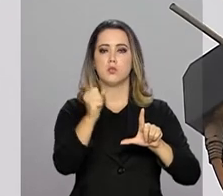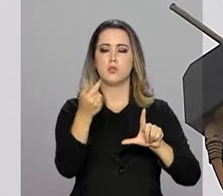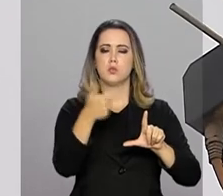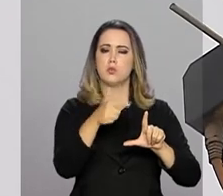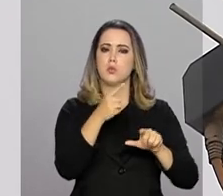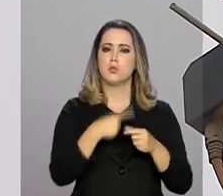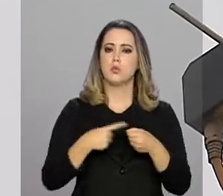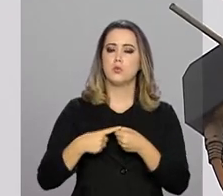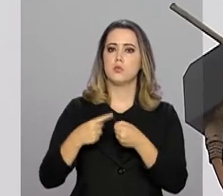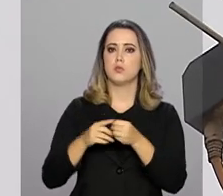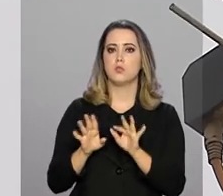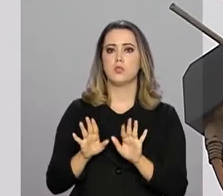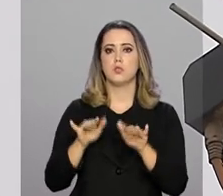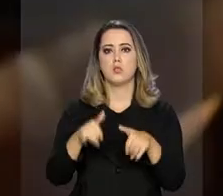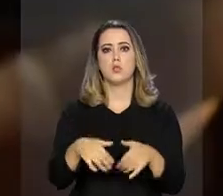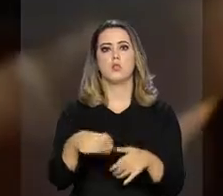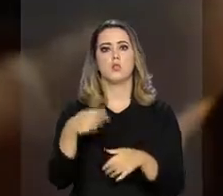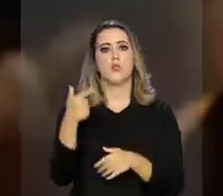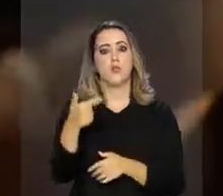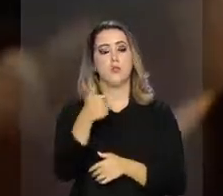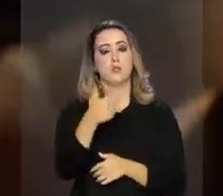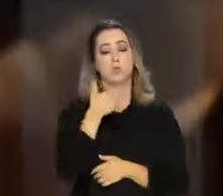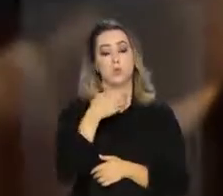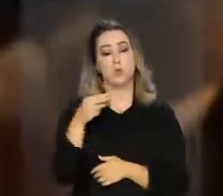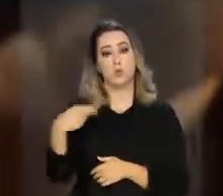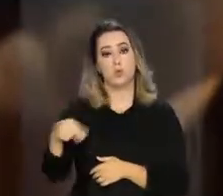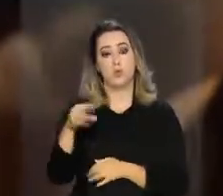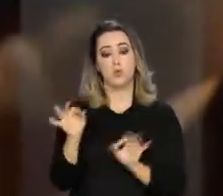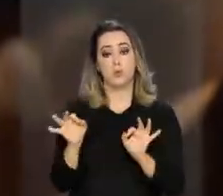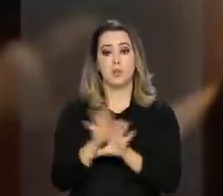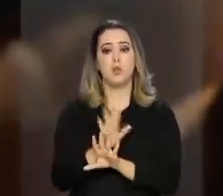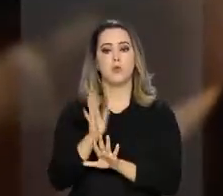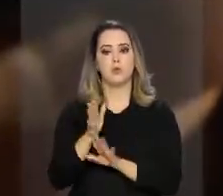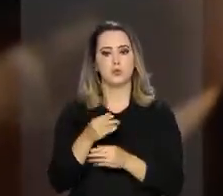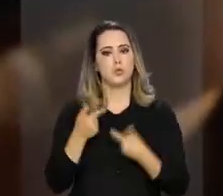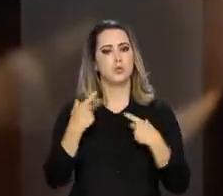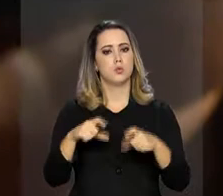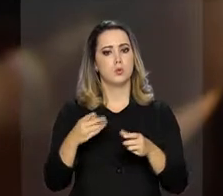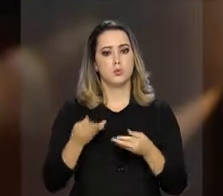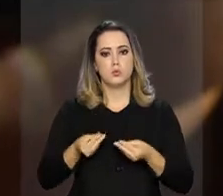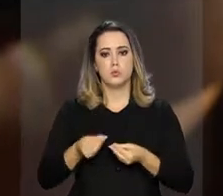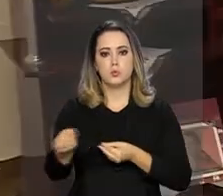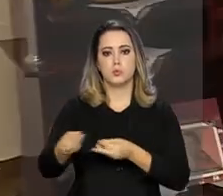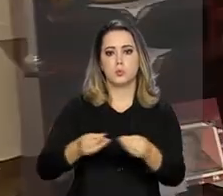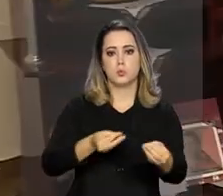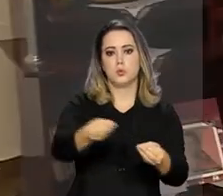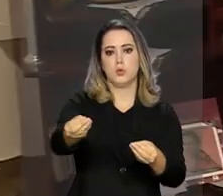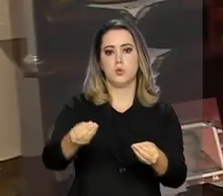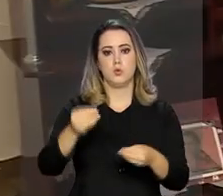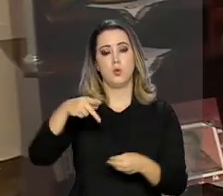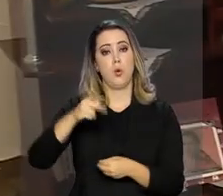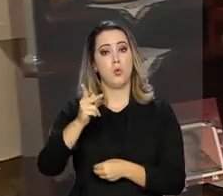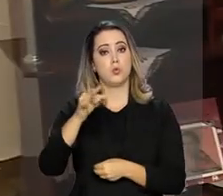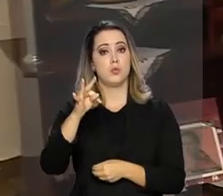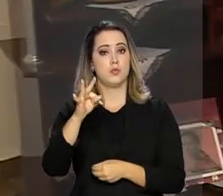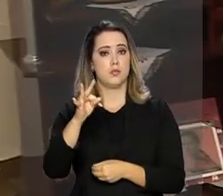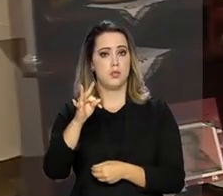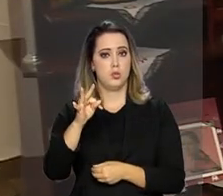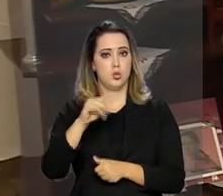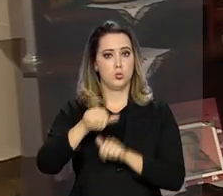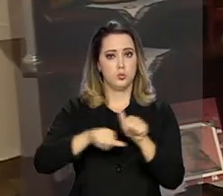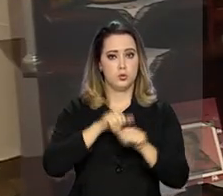de novembro na região já foram distribuídos 352 mil kits de conversores digitais